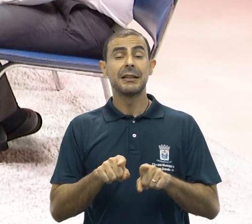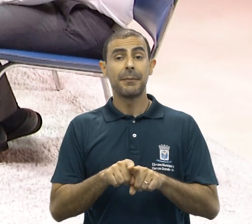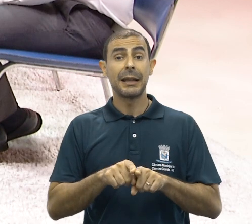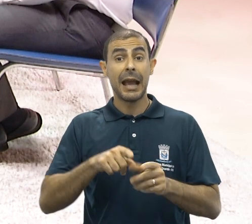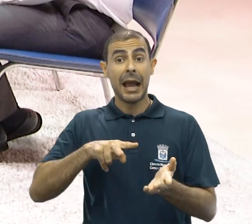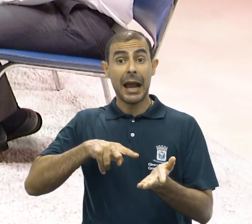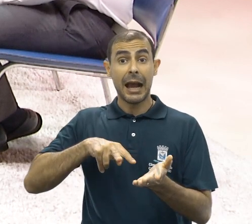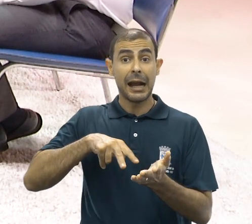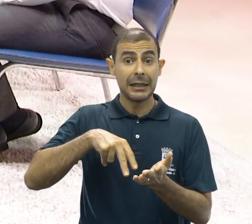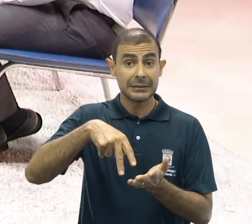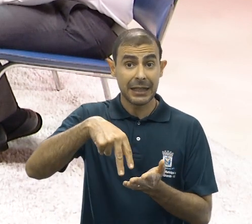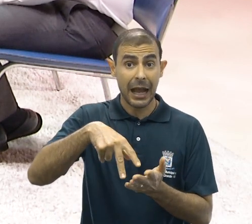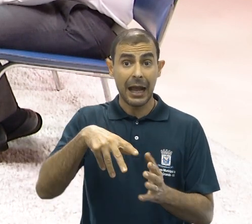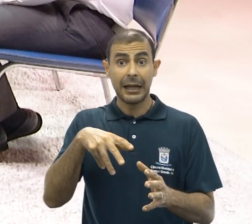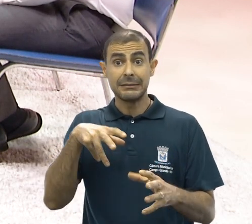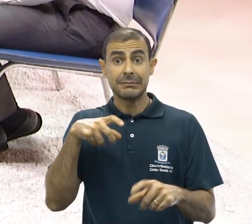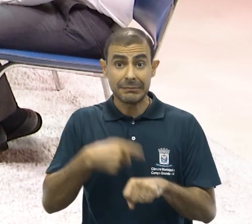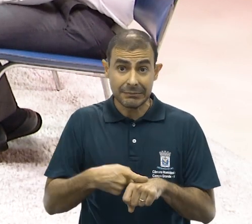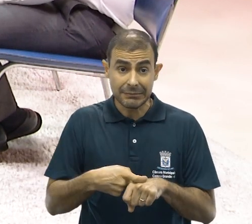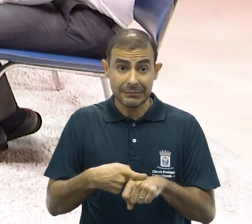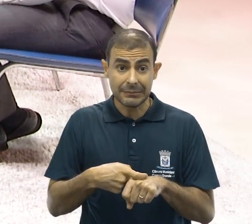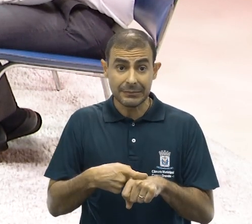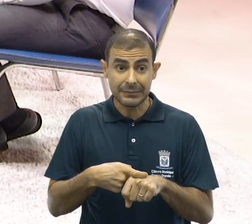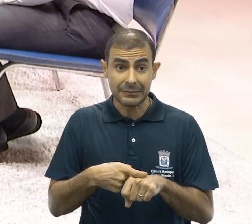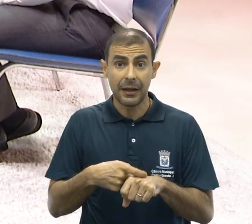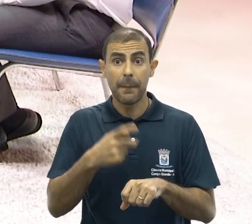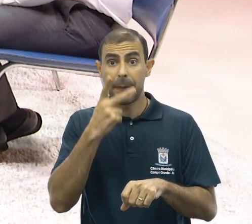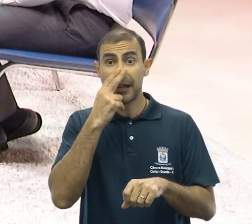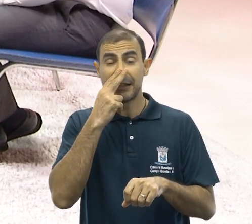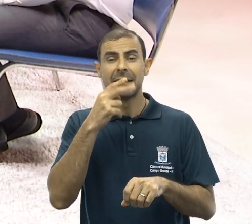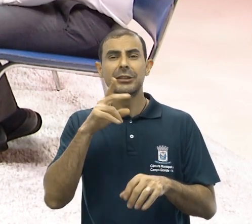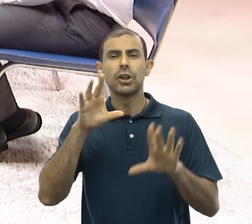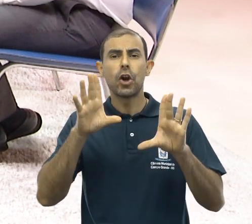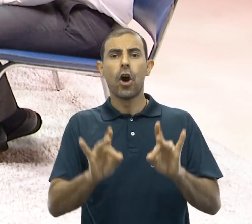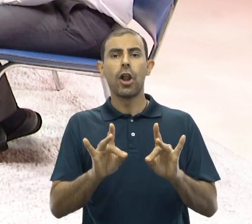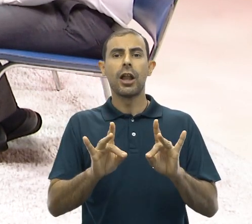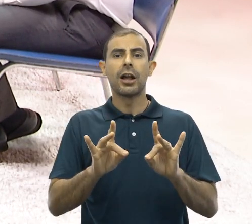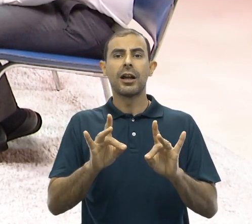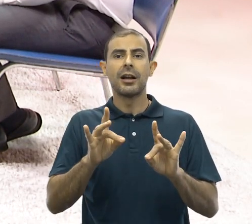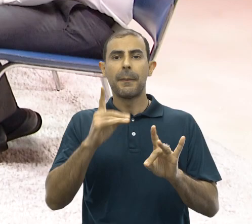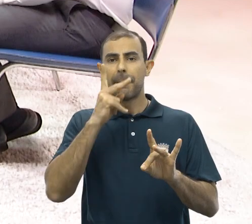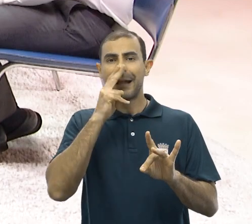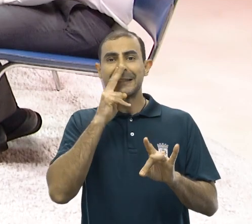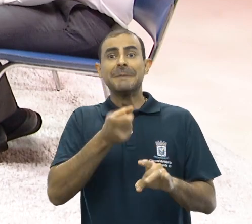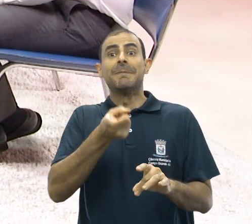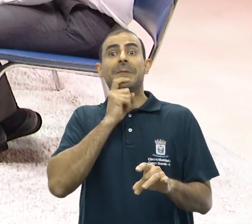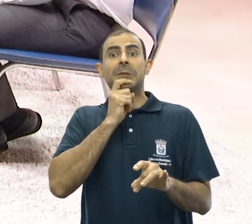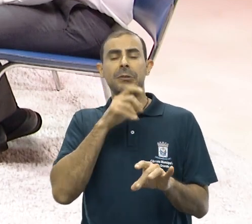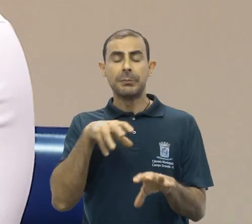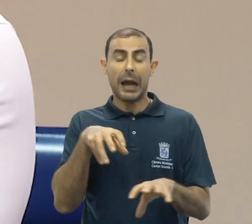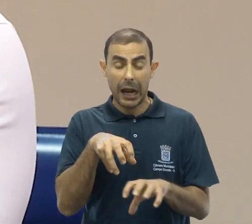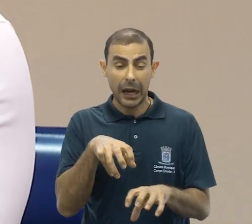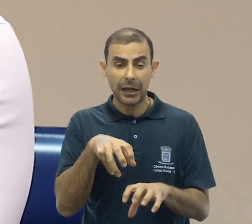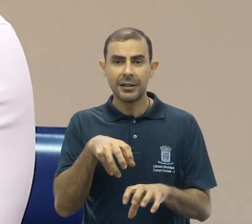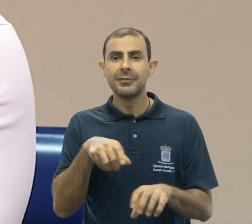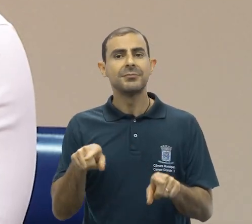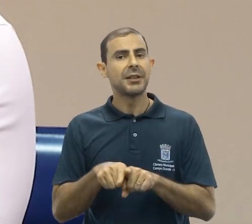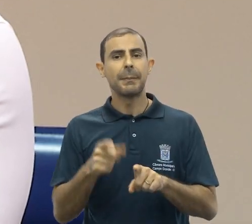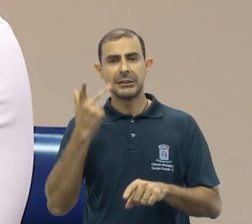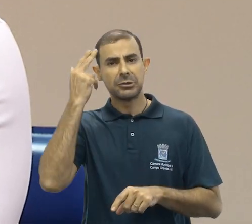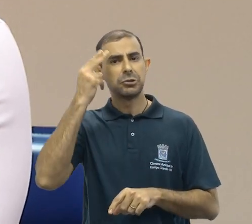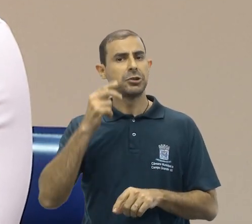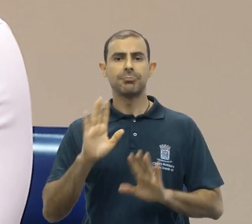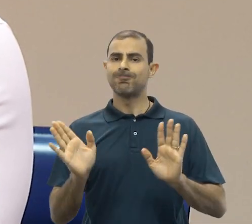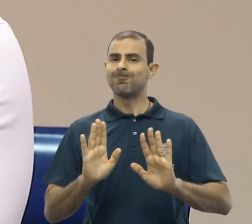termo que é o congelar da marcha, o paciente às vezes ele trava e não sai daquele lugar, parece que tem cola no pé, né? Esse sintoma geralmente